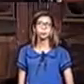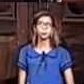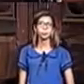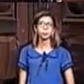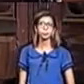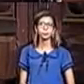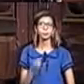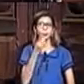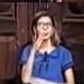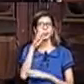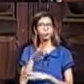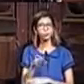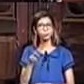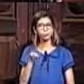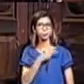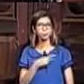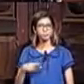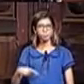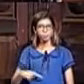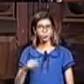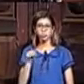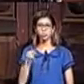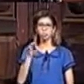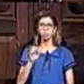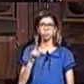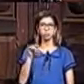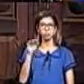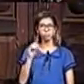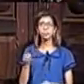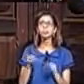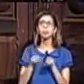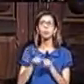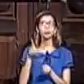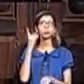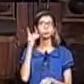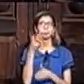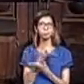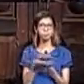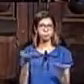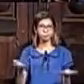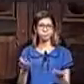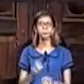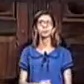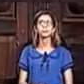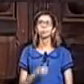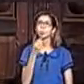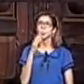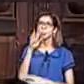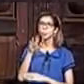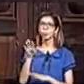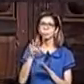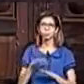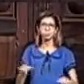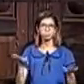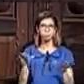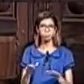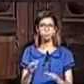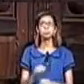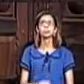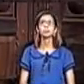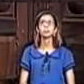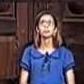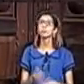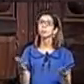Boa tarde, senhor presidente André Siciliano, senhoras e senhores deputados. Boa tarde a todos.